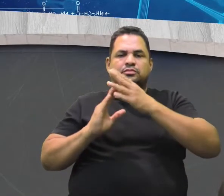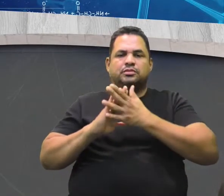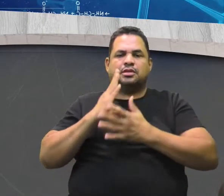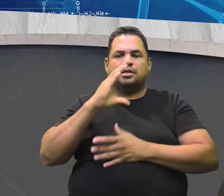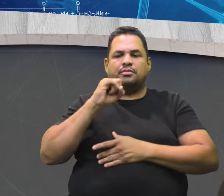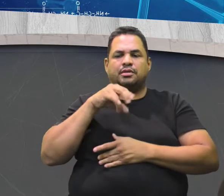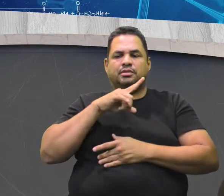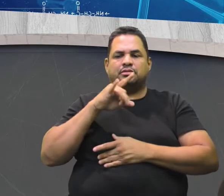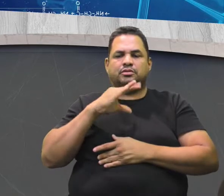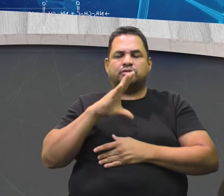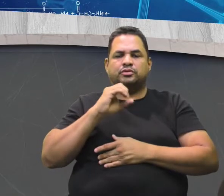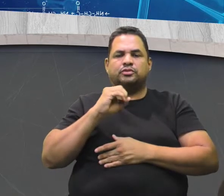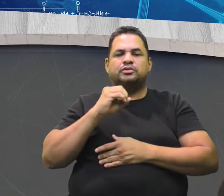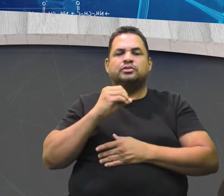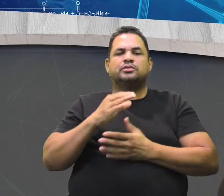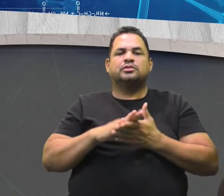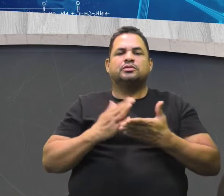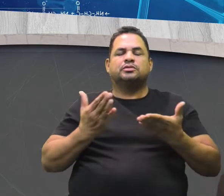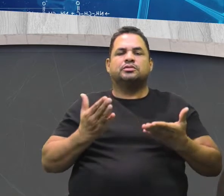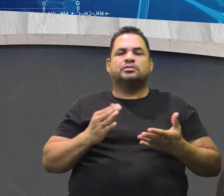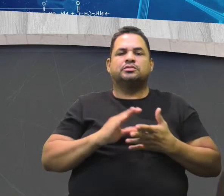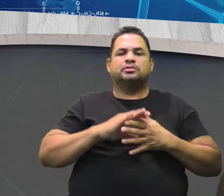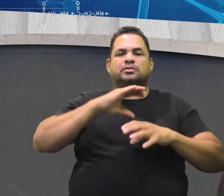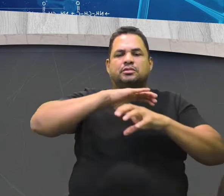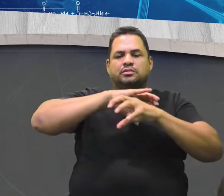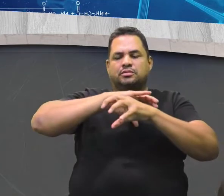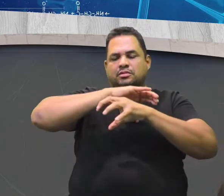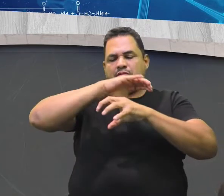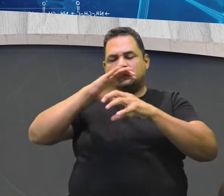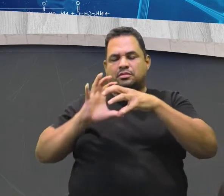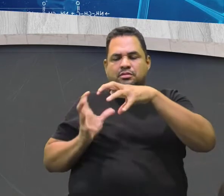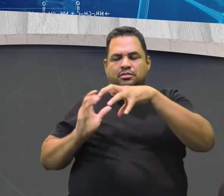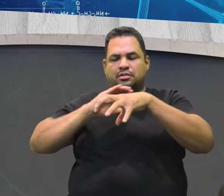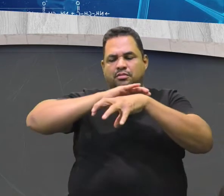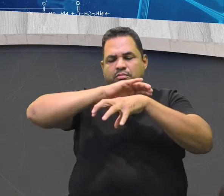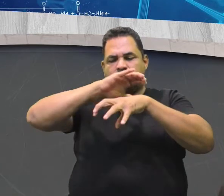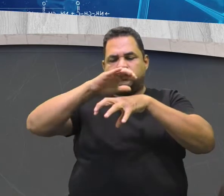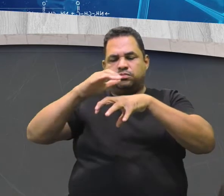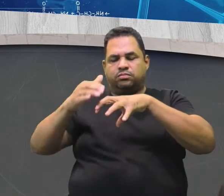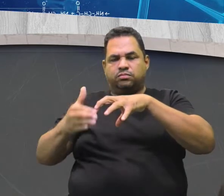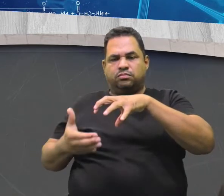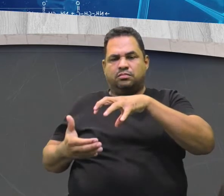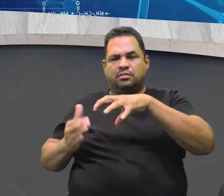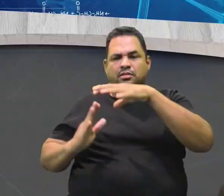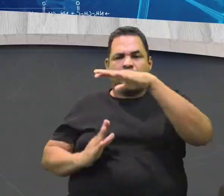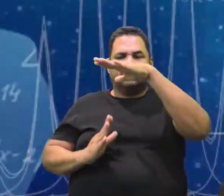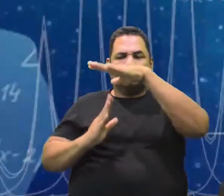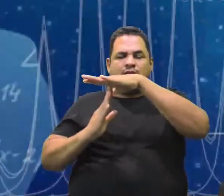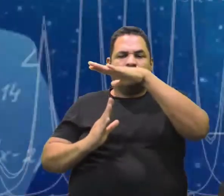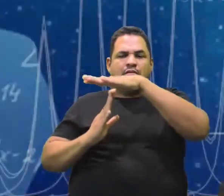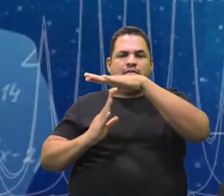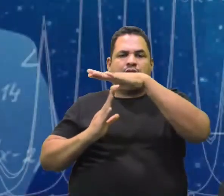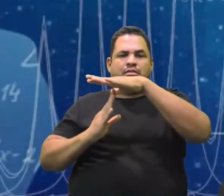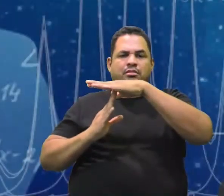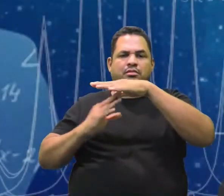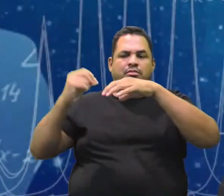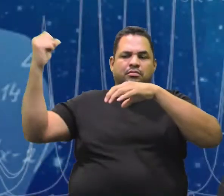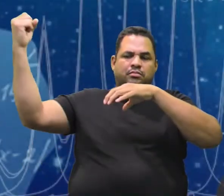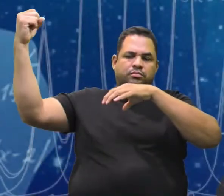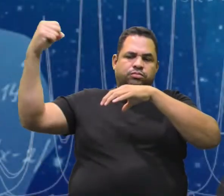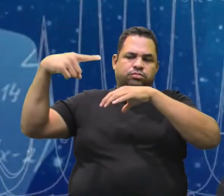ozônio. Sendo assim, vocês viram que a camada de ozônio, ela retém os